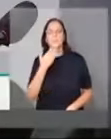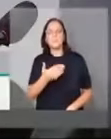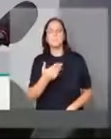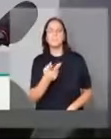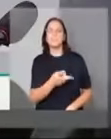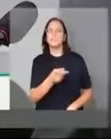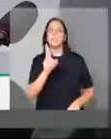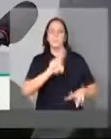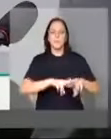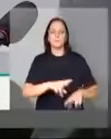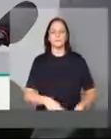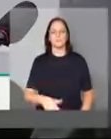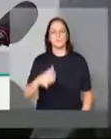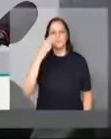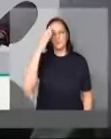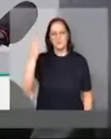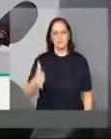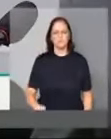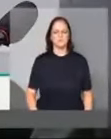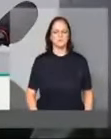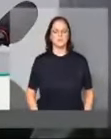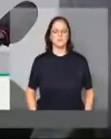prisão desses bandidos. Muito obrigado.